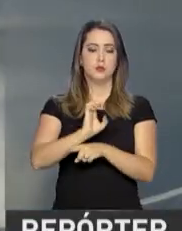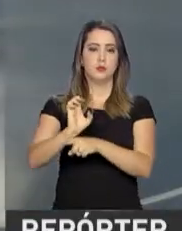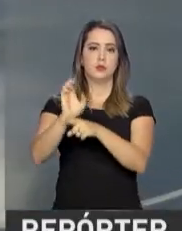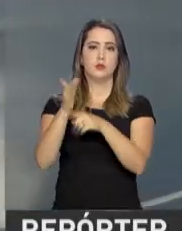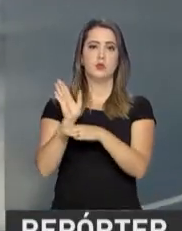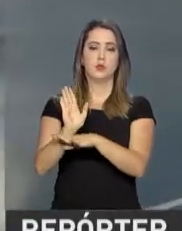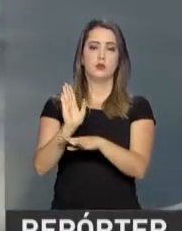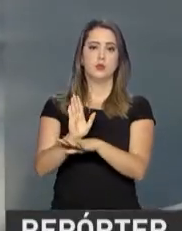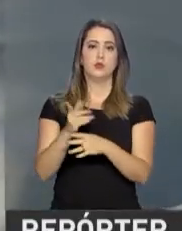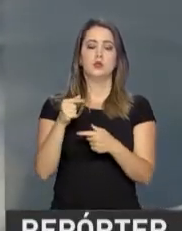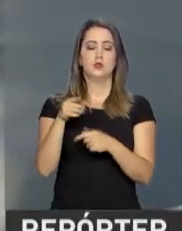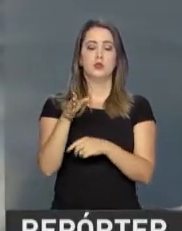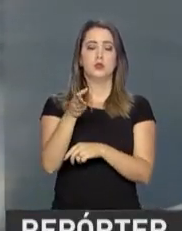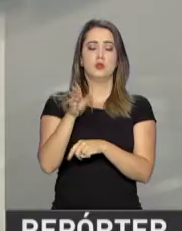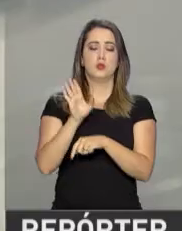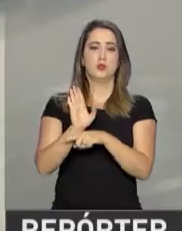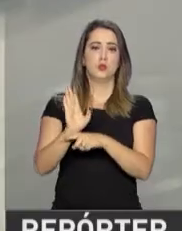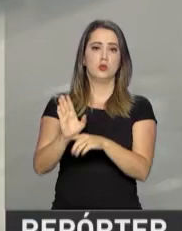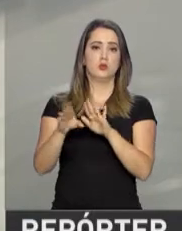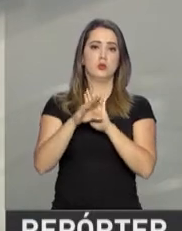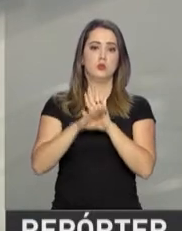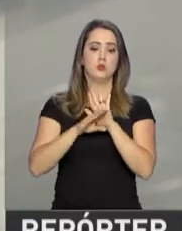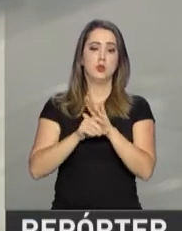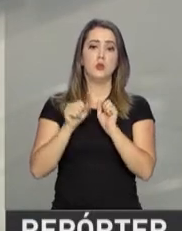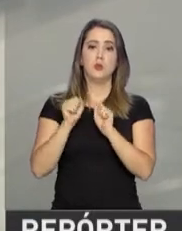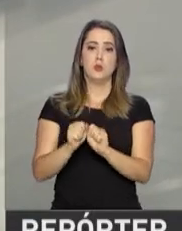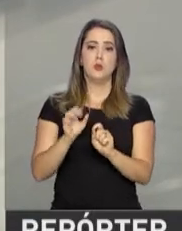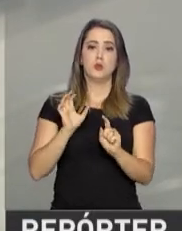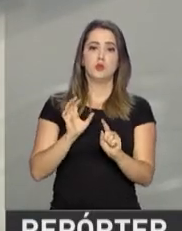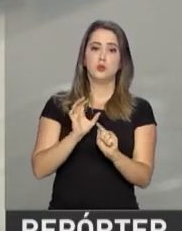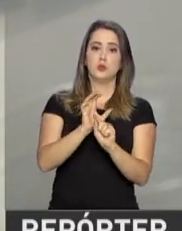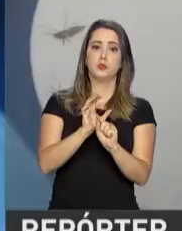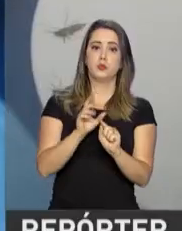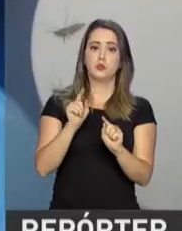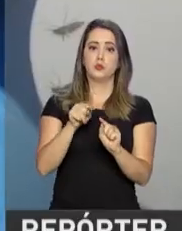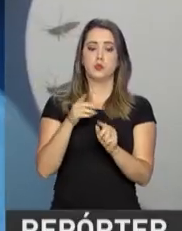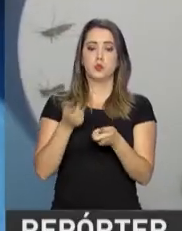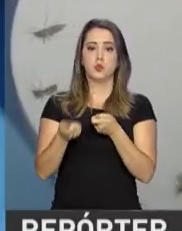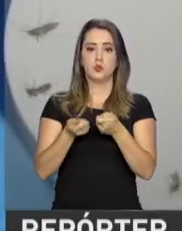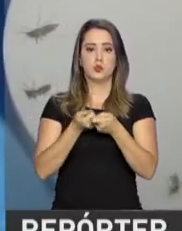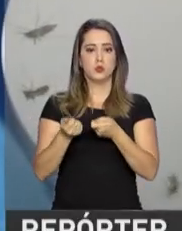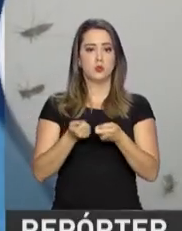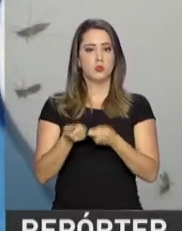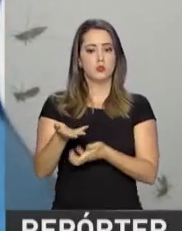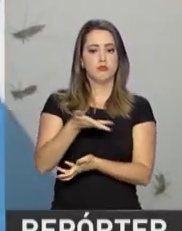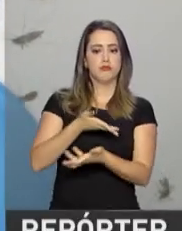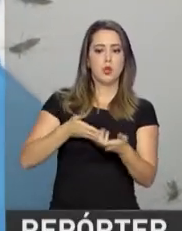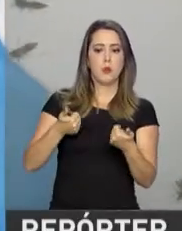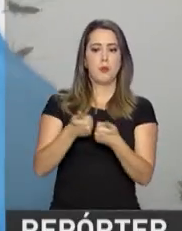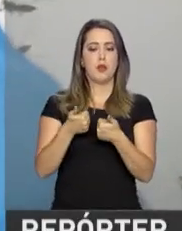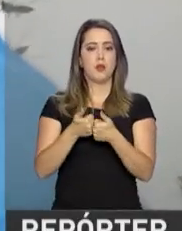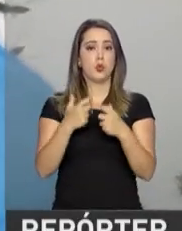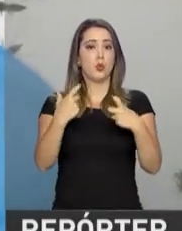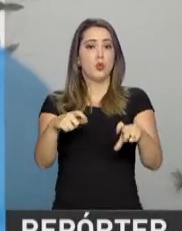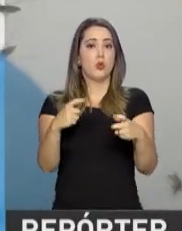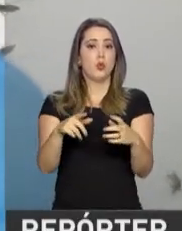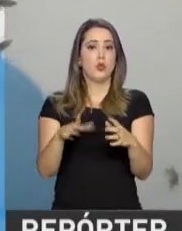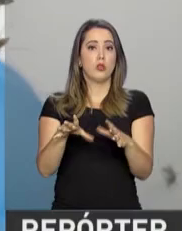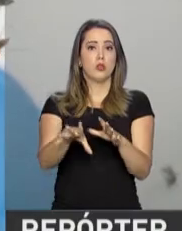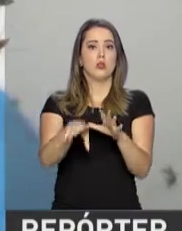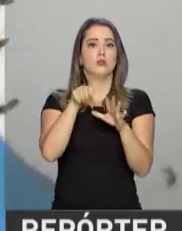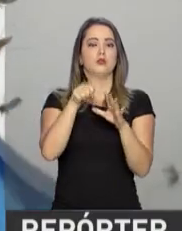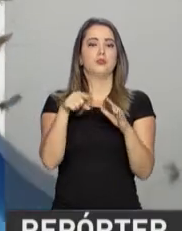está ajudando e apoiando o projeto e eles podem fazer intensificação do controle ao redor da casa onde esse mosquito